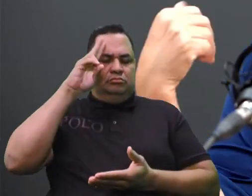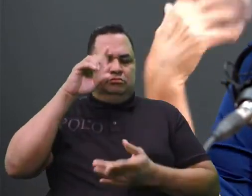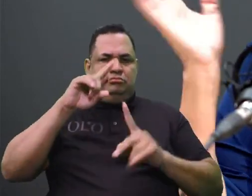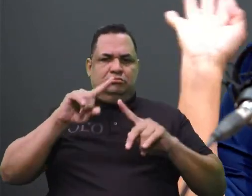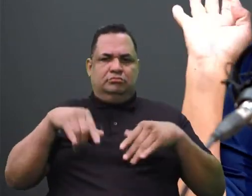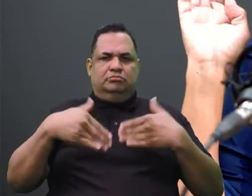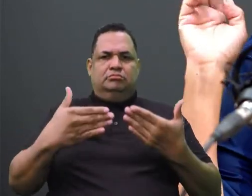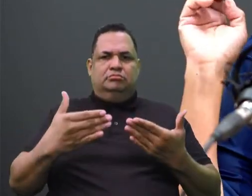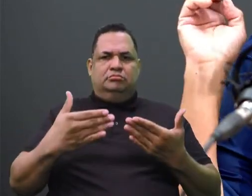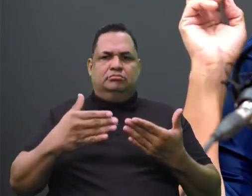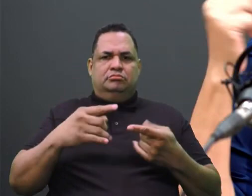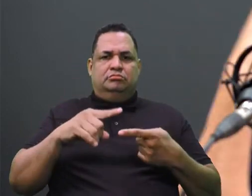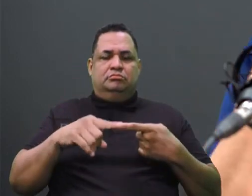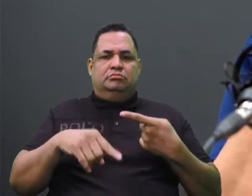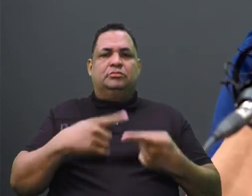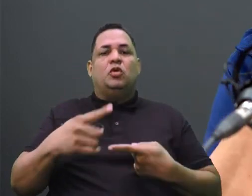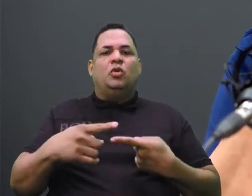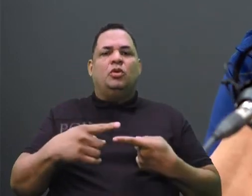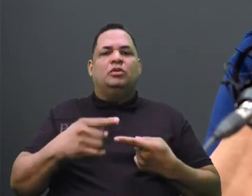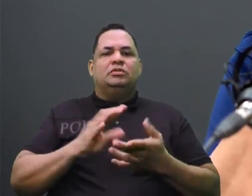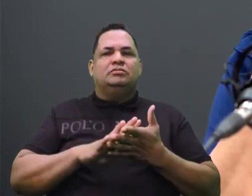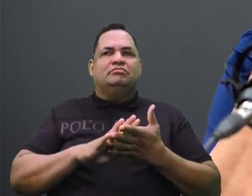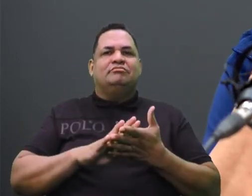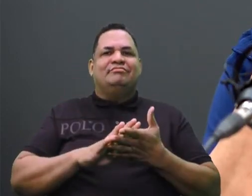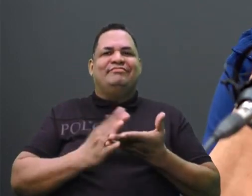mas próximo podcast.